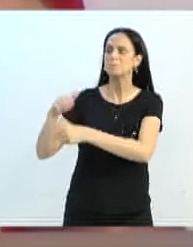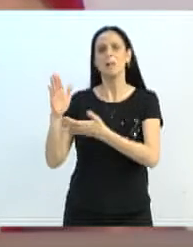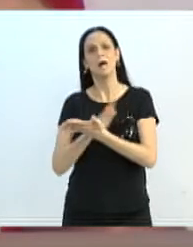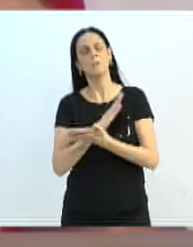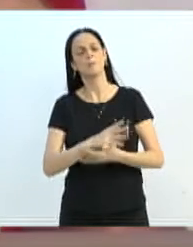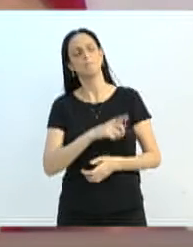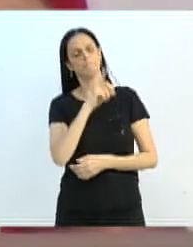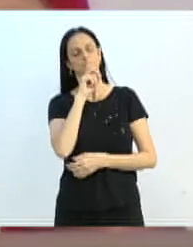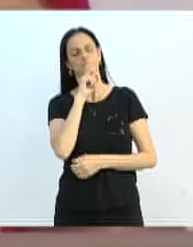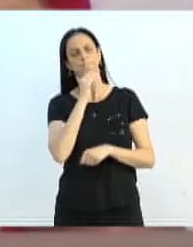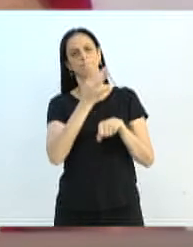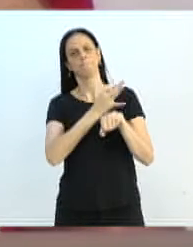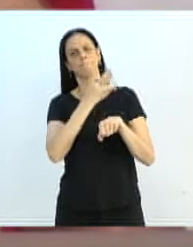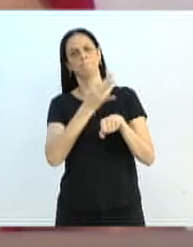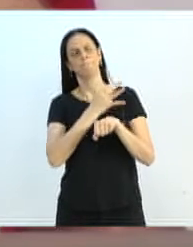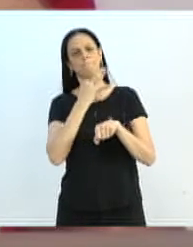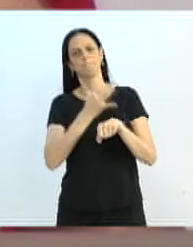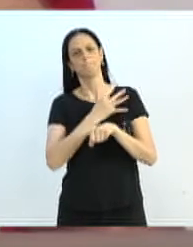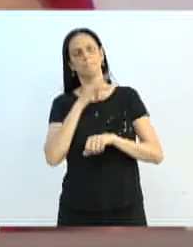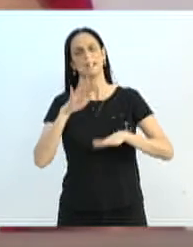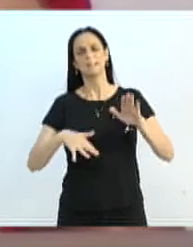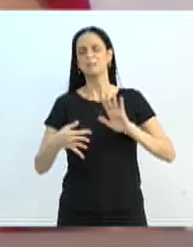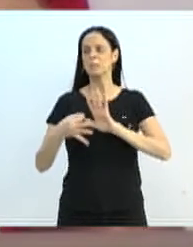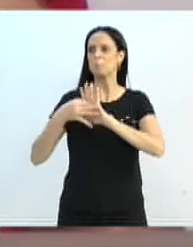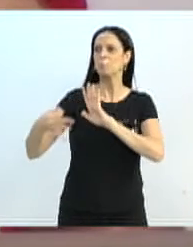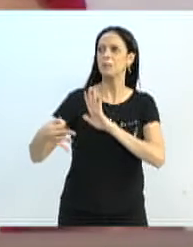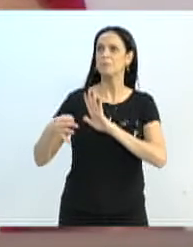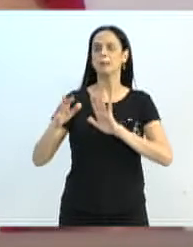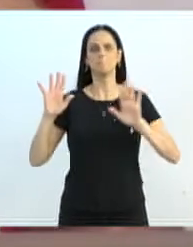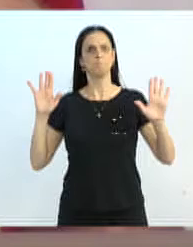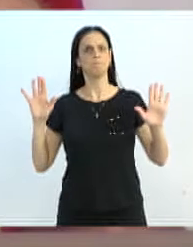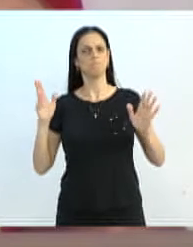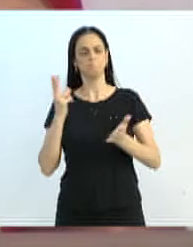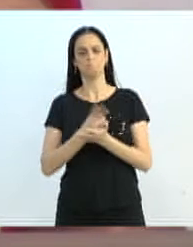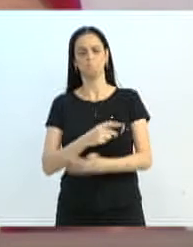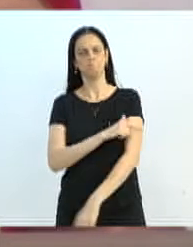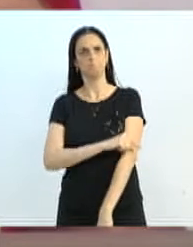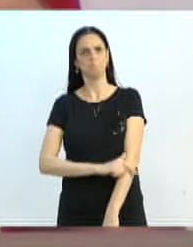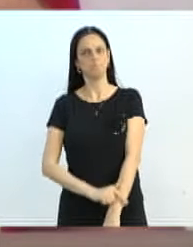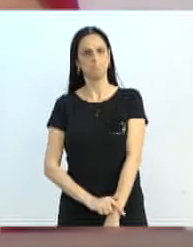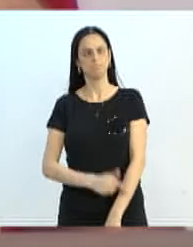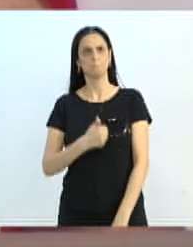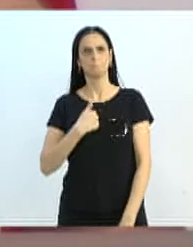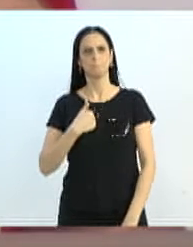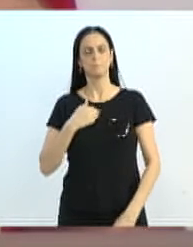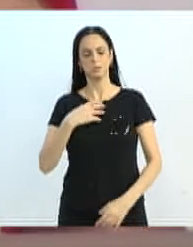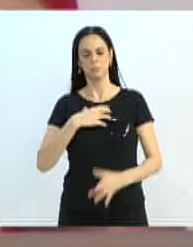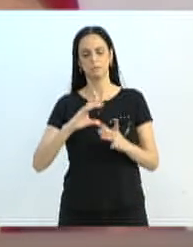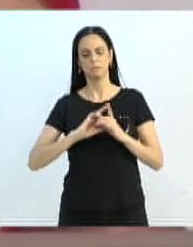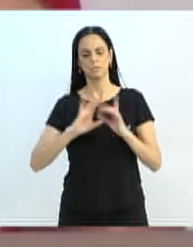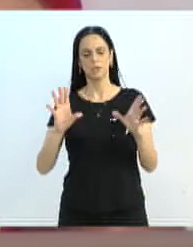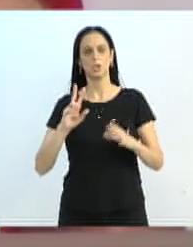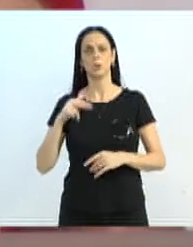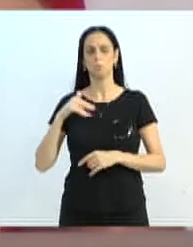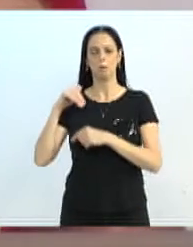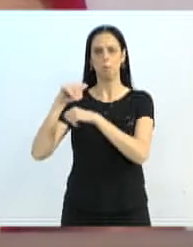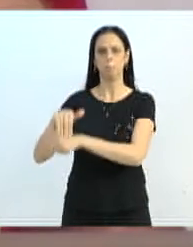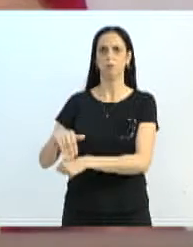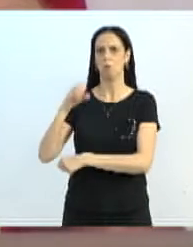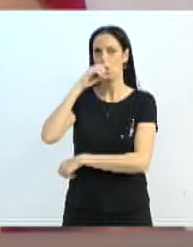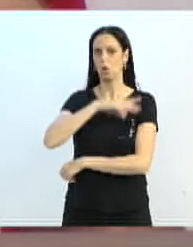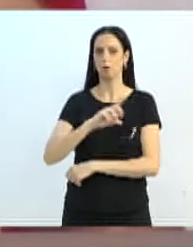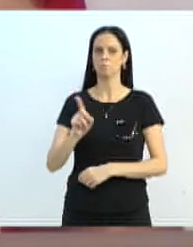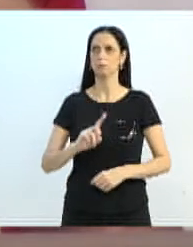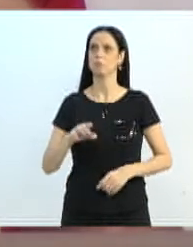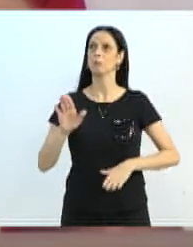aguentado calado, às vezes eu busco fazer o contraponto, mas sempre de forma educada e democrática. Talvez sejam